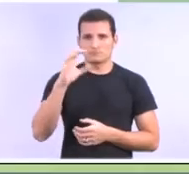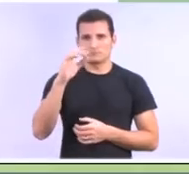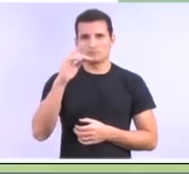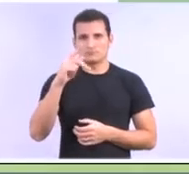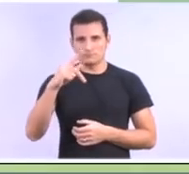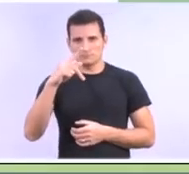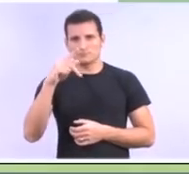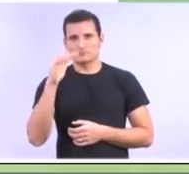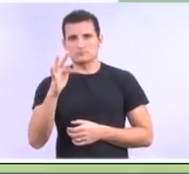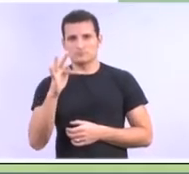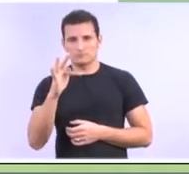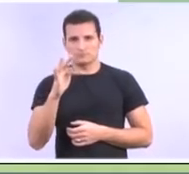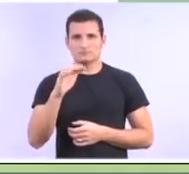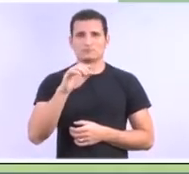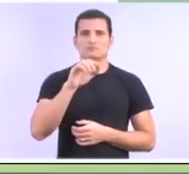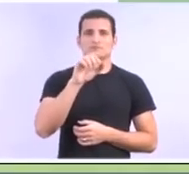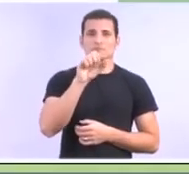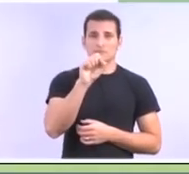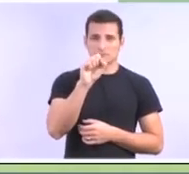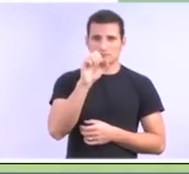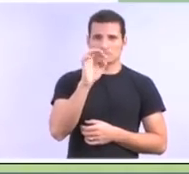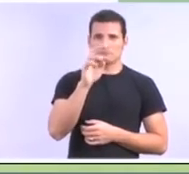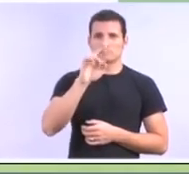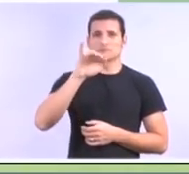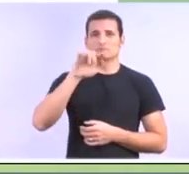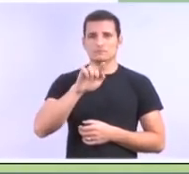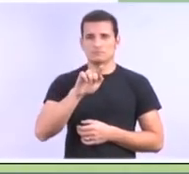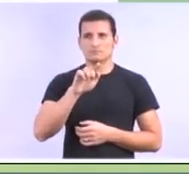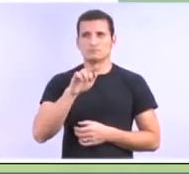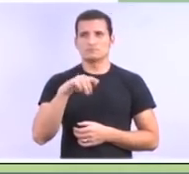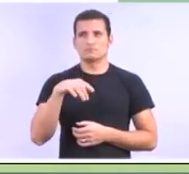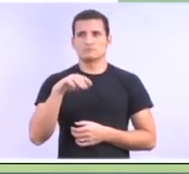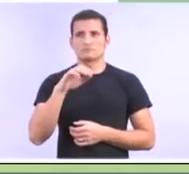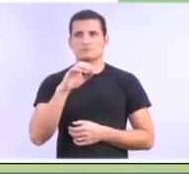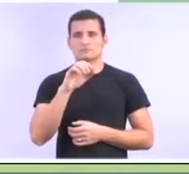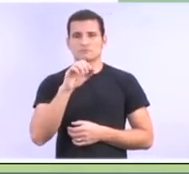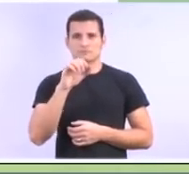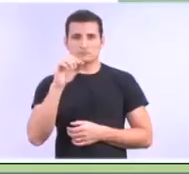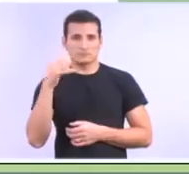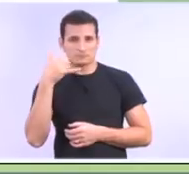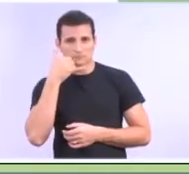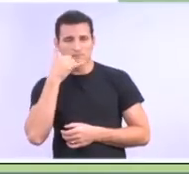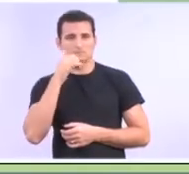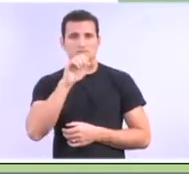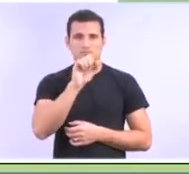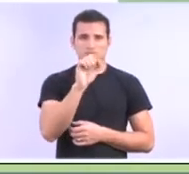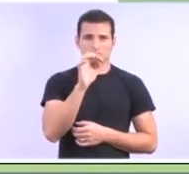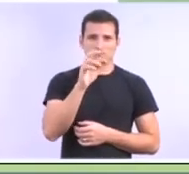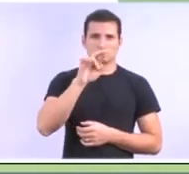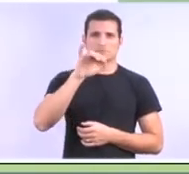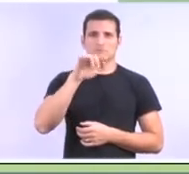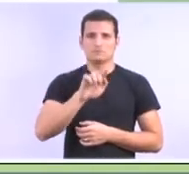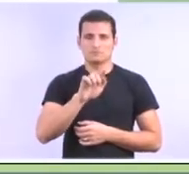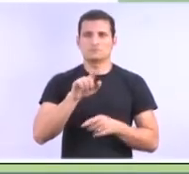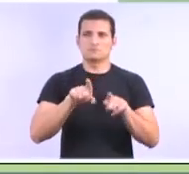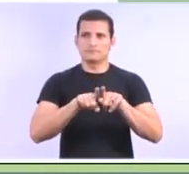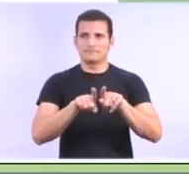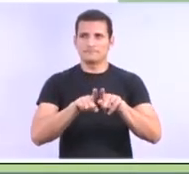CPF do tipo string, antes era inteiro, e o telefone do tipo string. Agora,